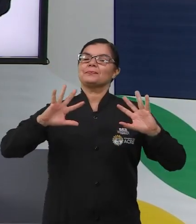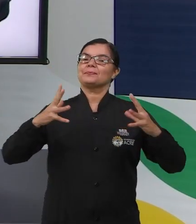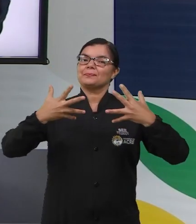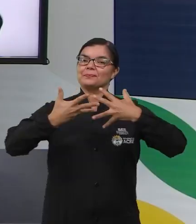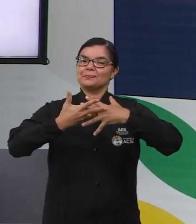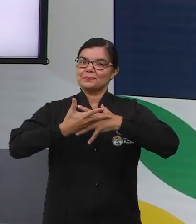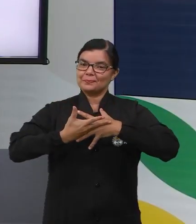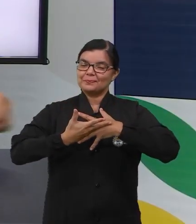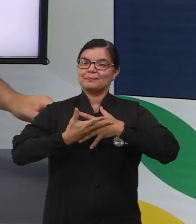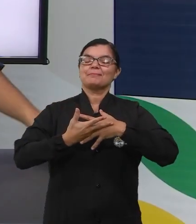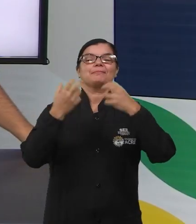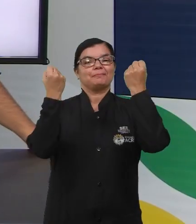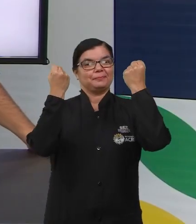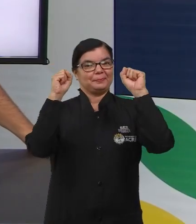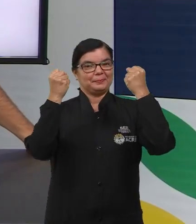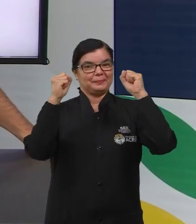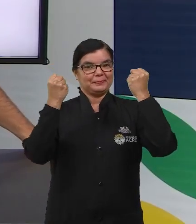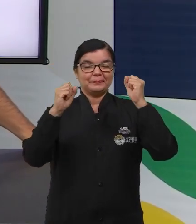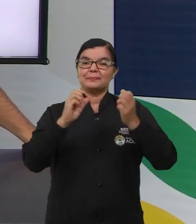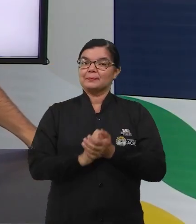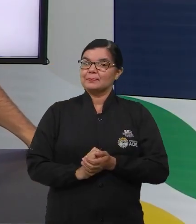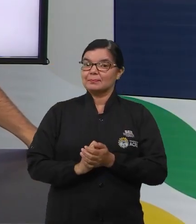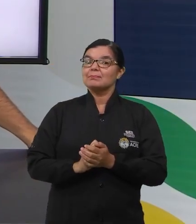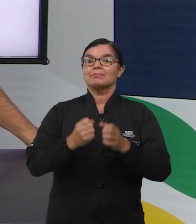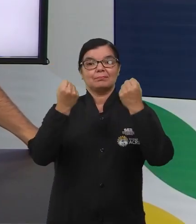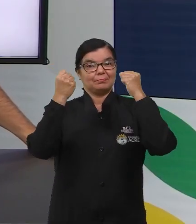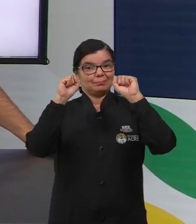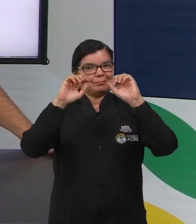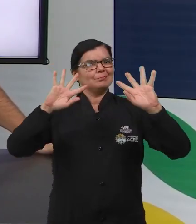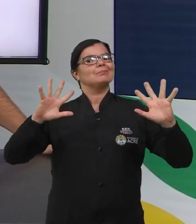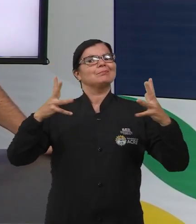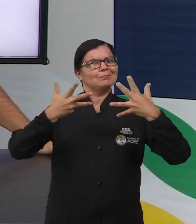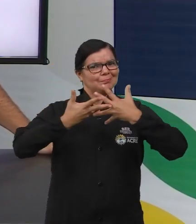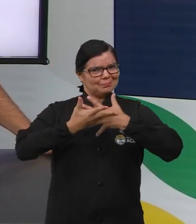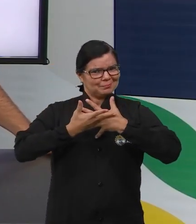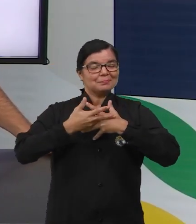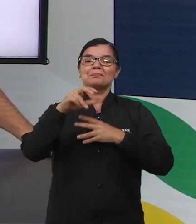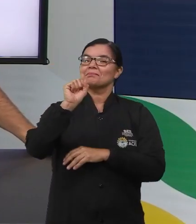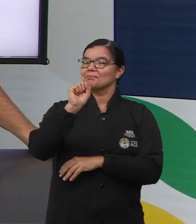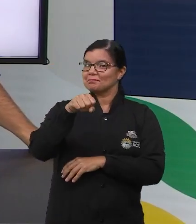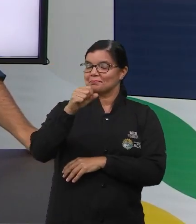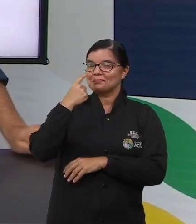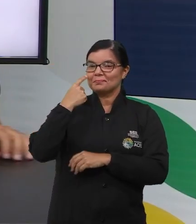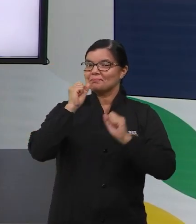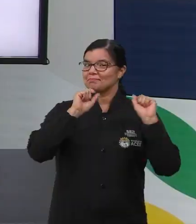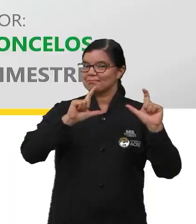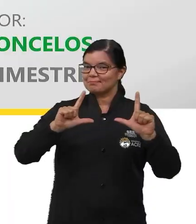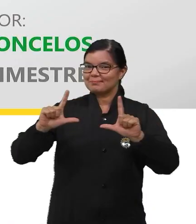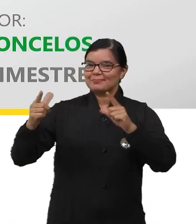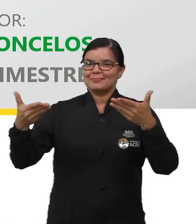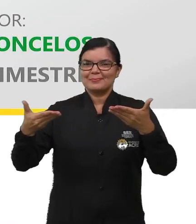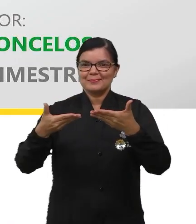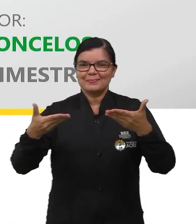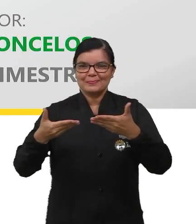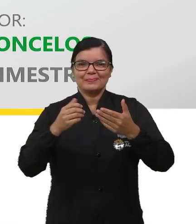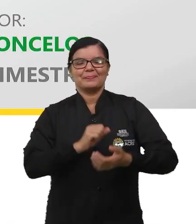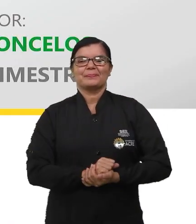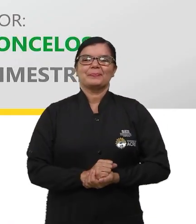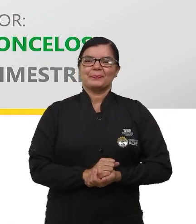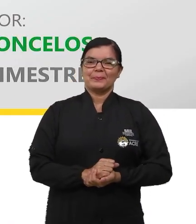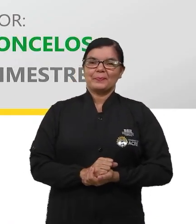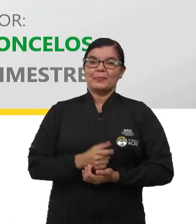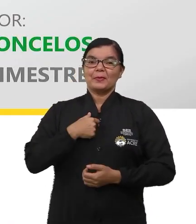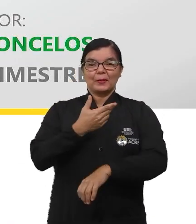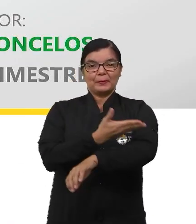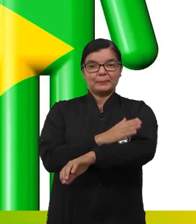abordado na aula de Educação Física. Na Educação Física, cidadania, professor. Foca na tela que você vai entender agora. Let's go!